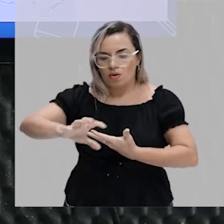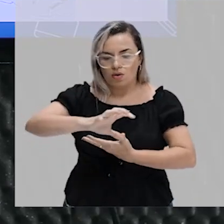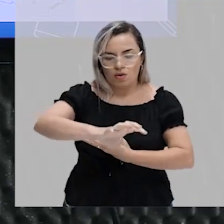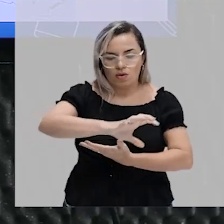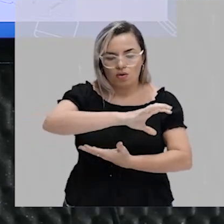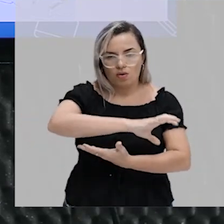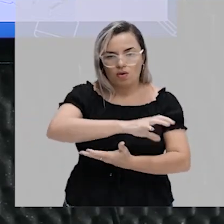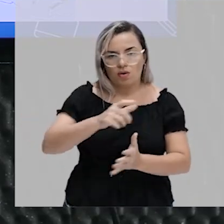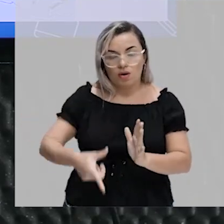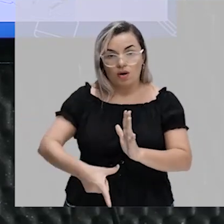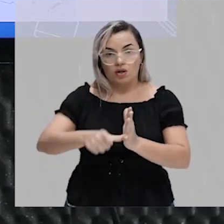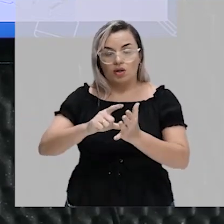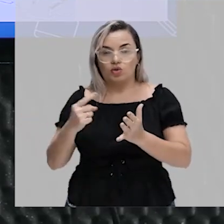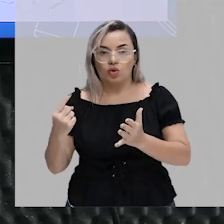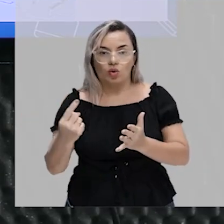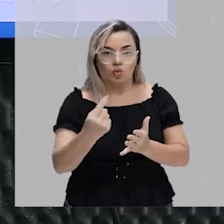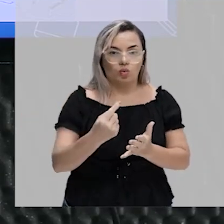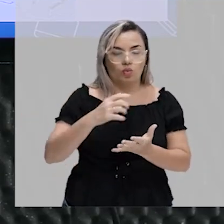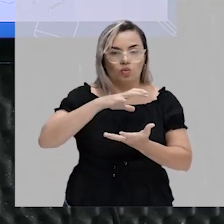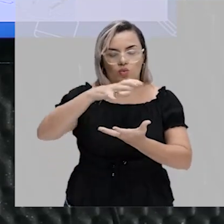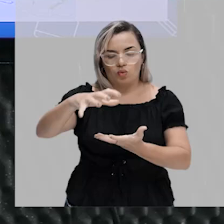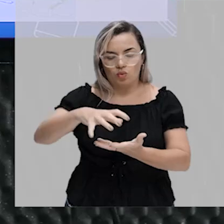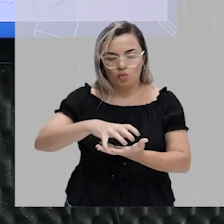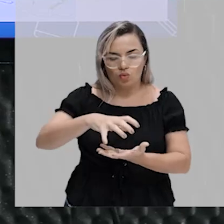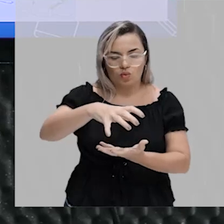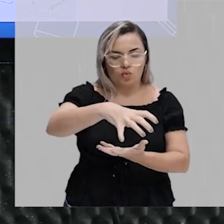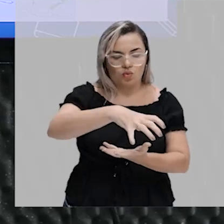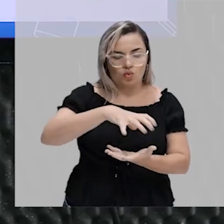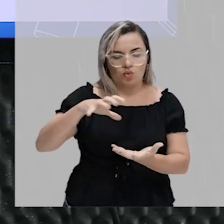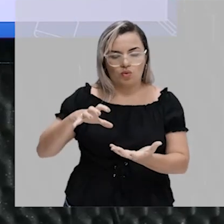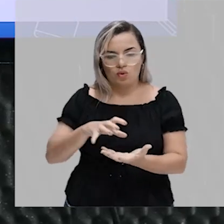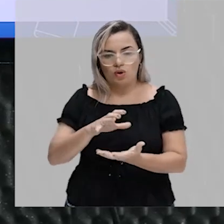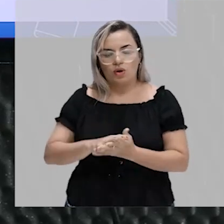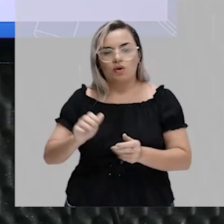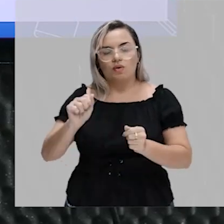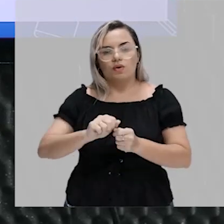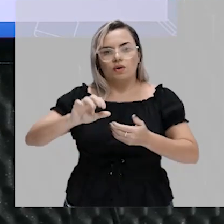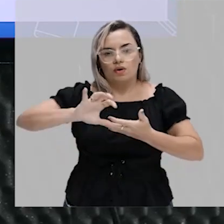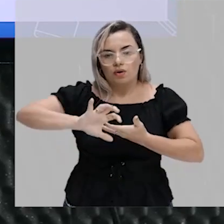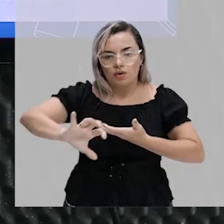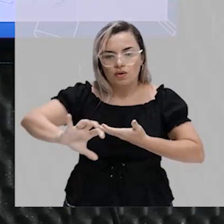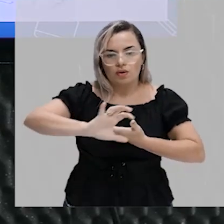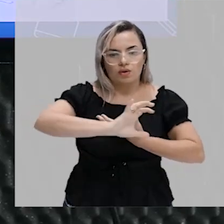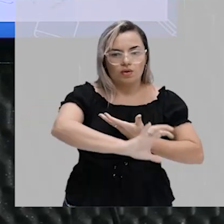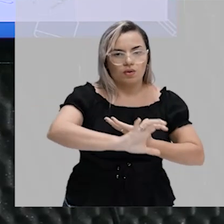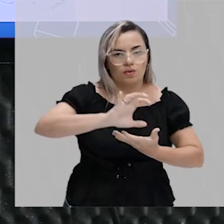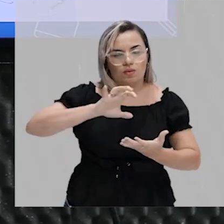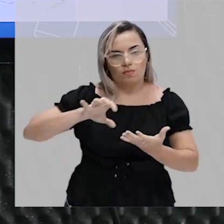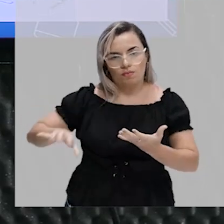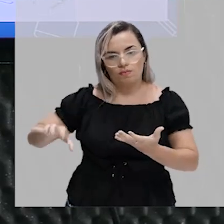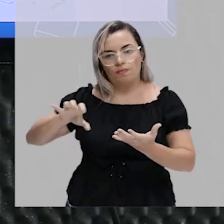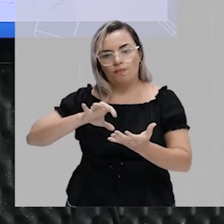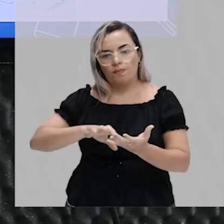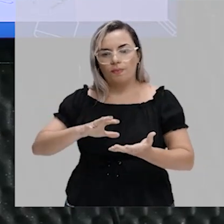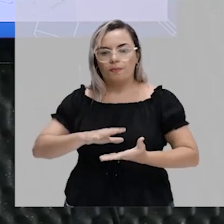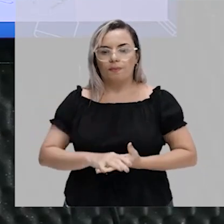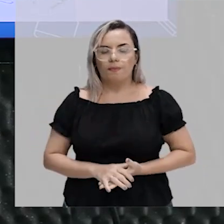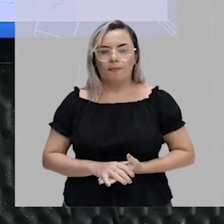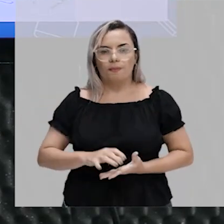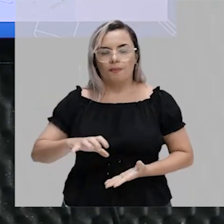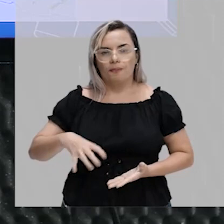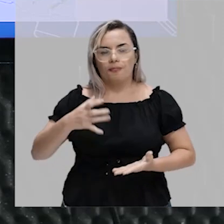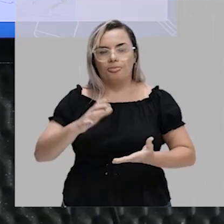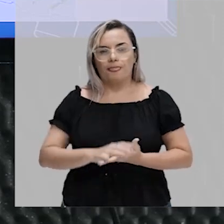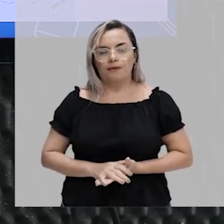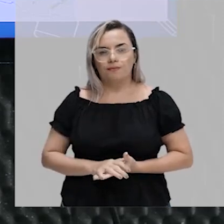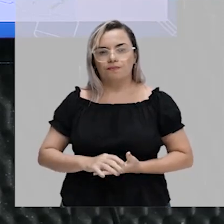antes eram um único continente, fizeram com que eles se separassem, tá? E aí nós temos o que ocorre,